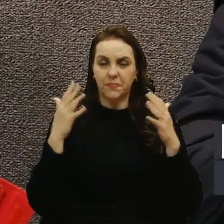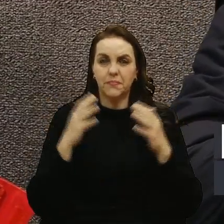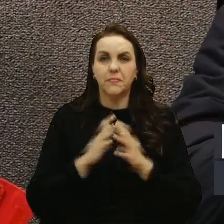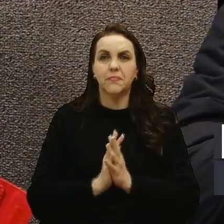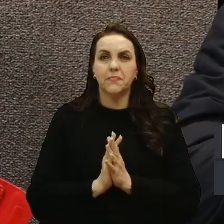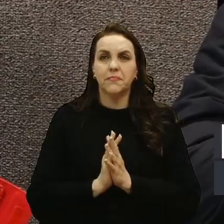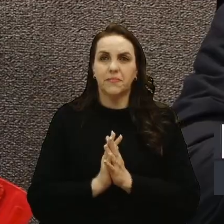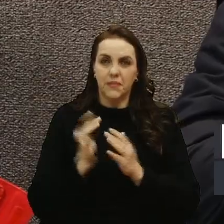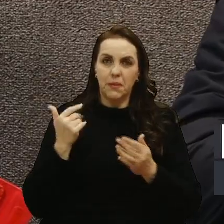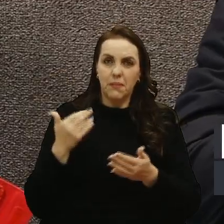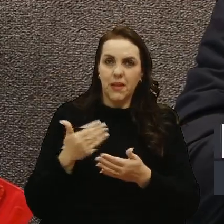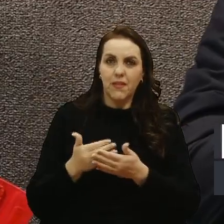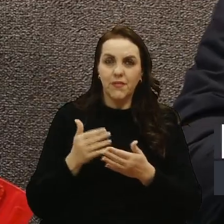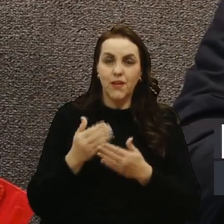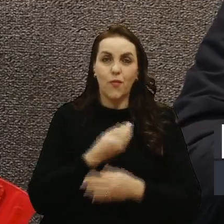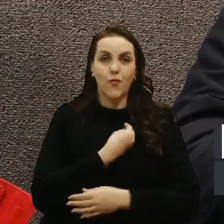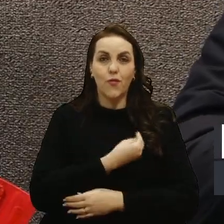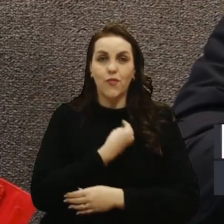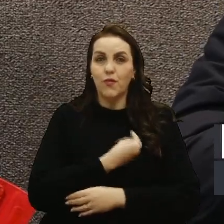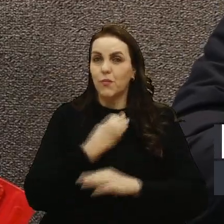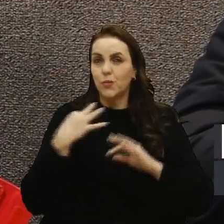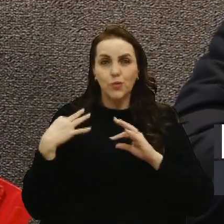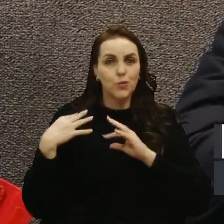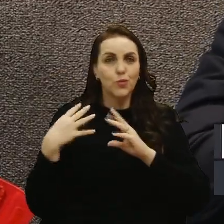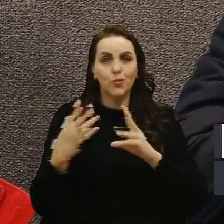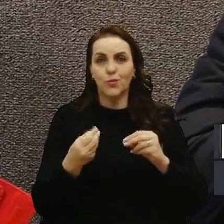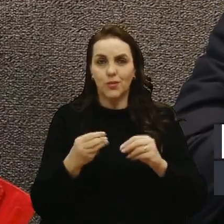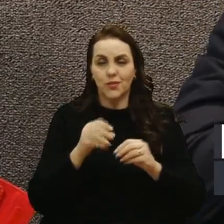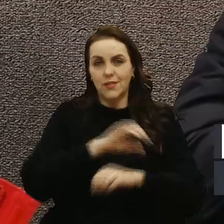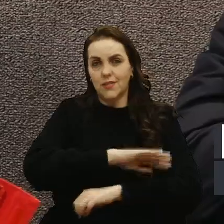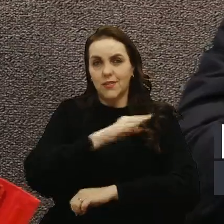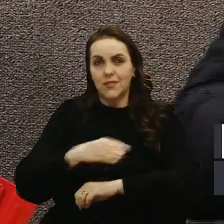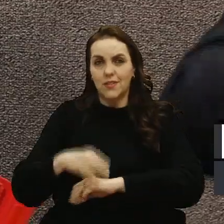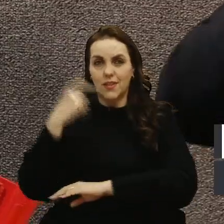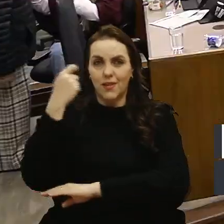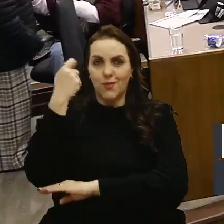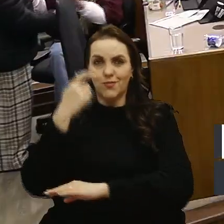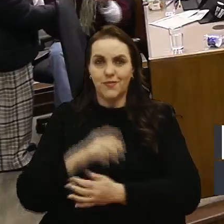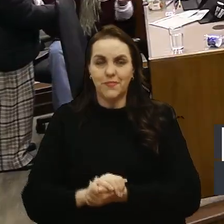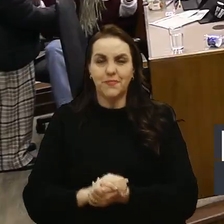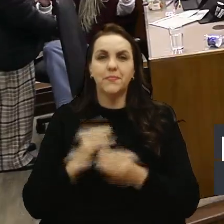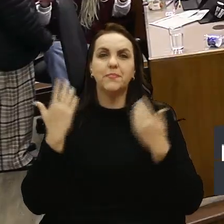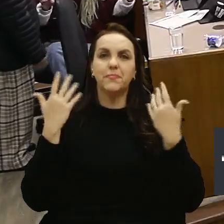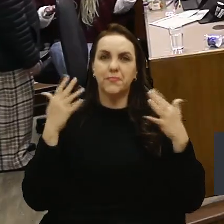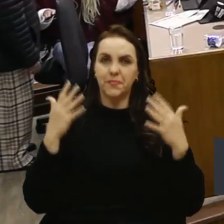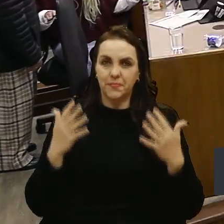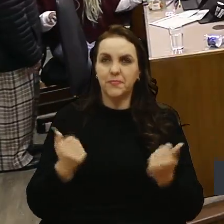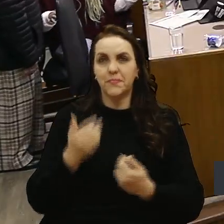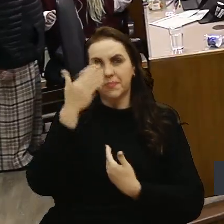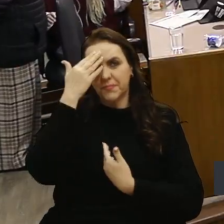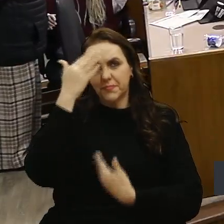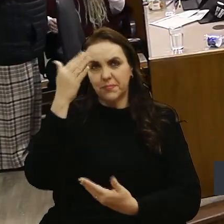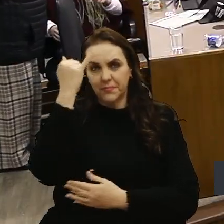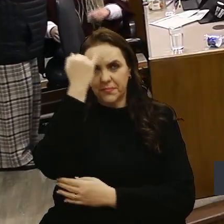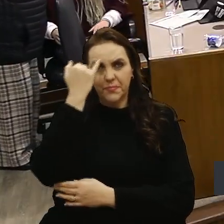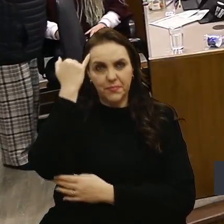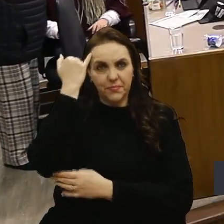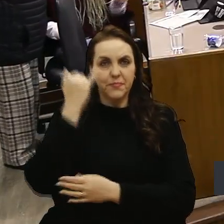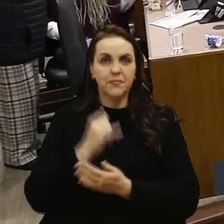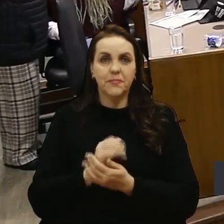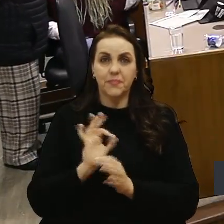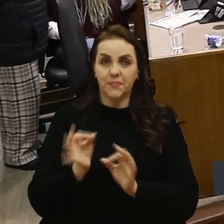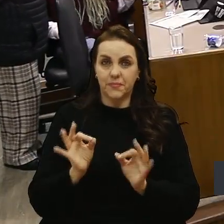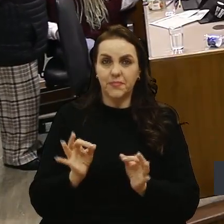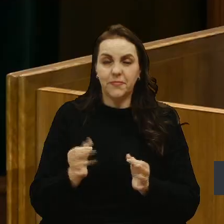estaremos ao vivo para toda a Serra Gaúcha. Obrigado, senhor presidente. Parabéns, obrigado, Zé D'Ambrós, é isso mesmo. Gente,